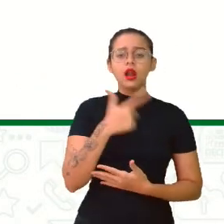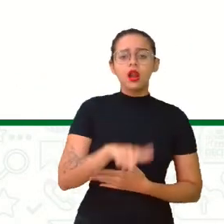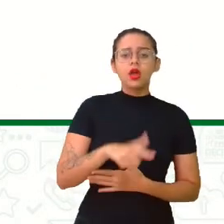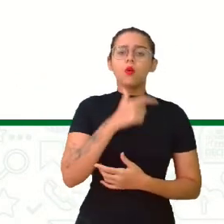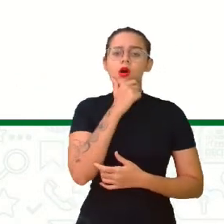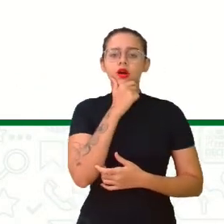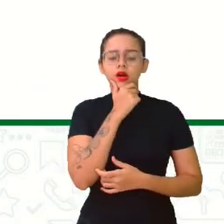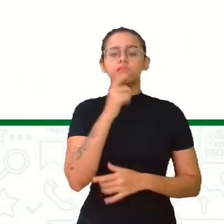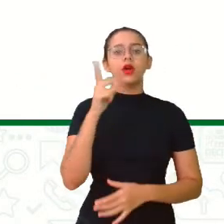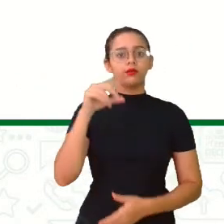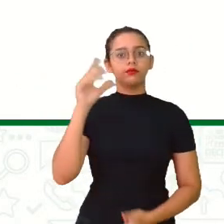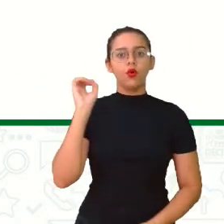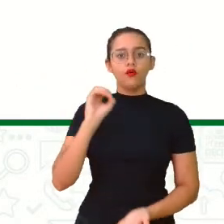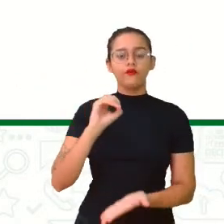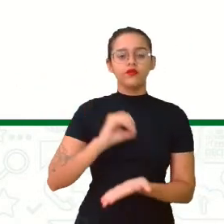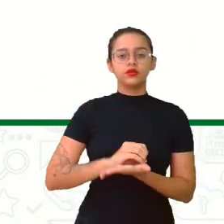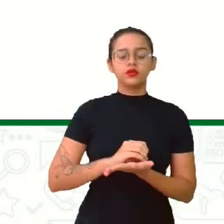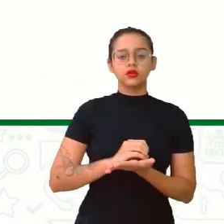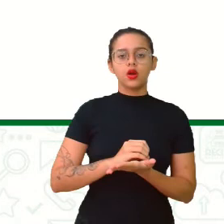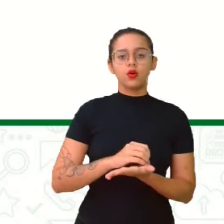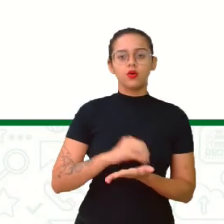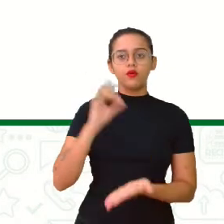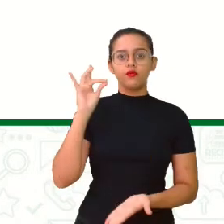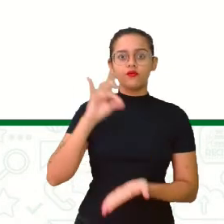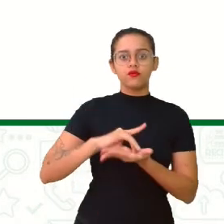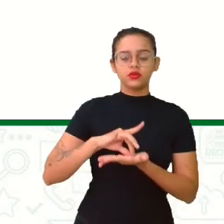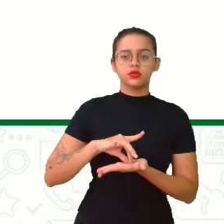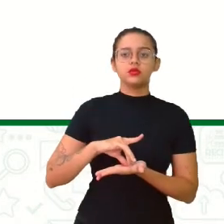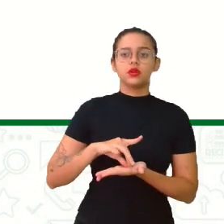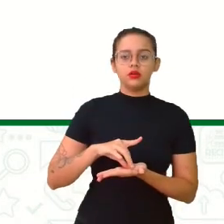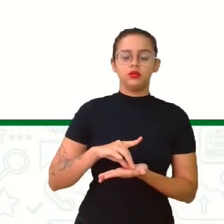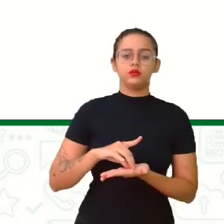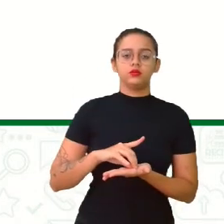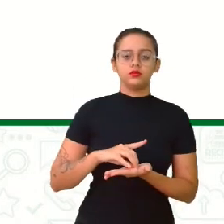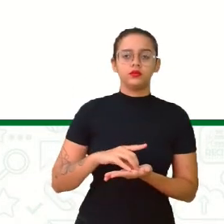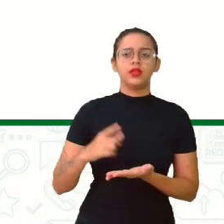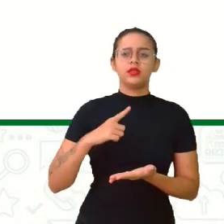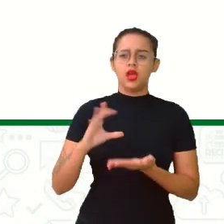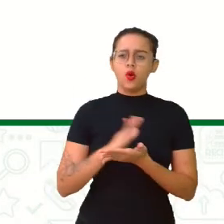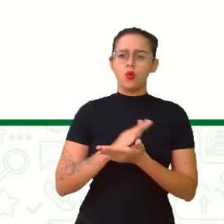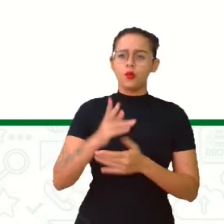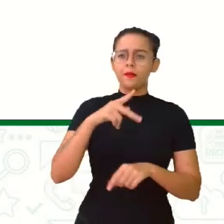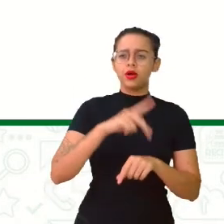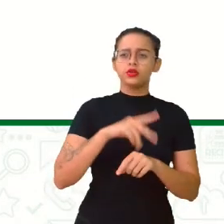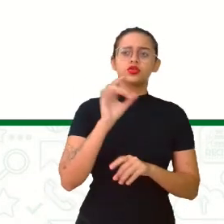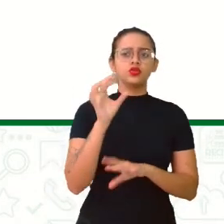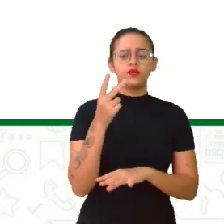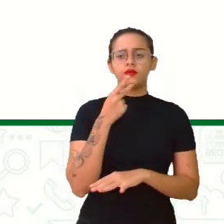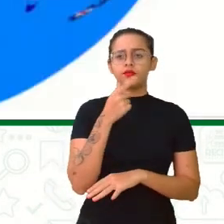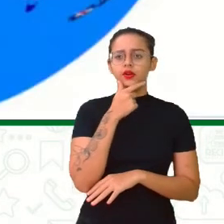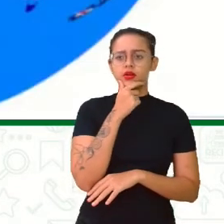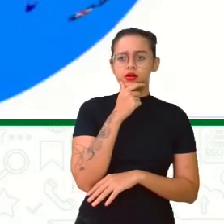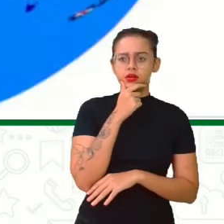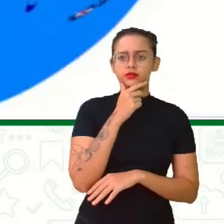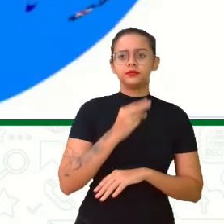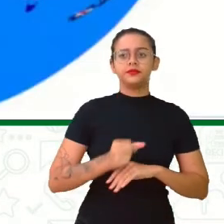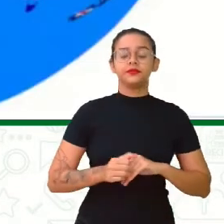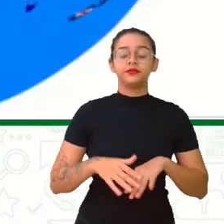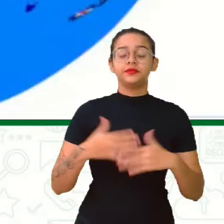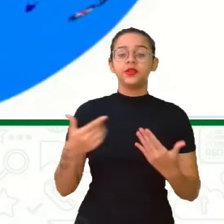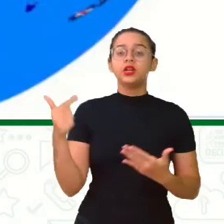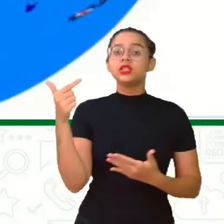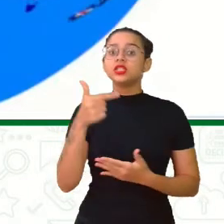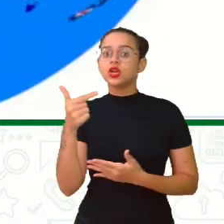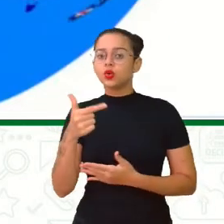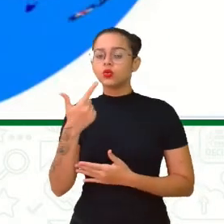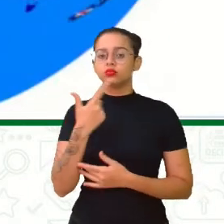língua oficial em todos os continentes. Tem algum país que fala língua inglesa, tá? E como língua segunda,